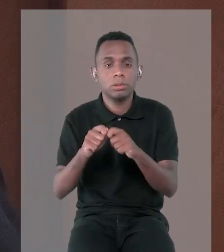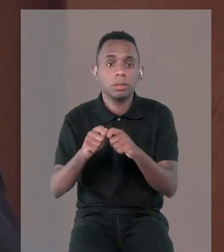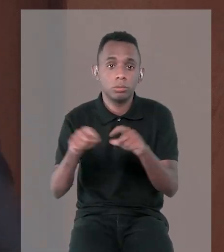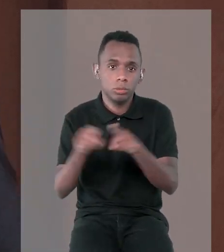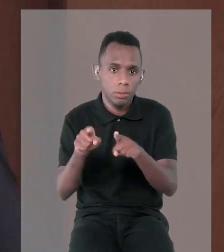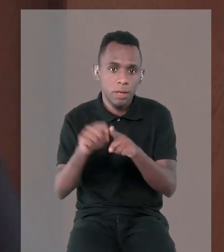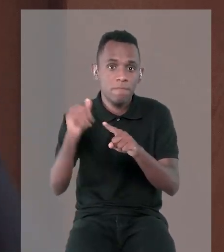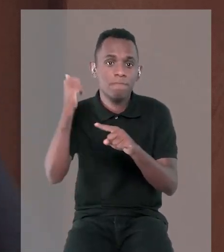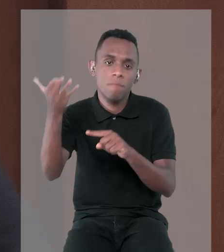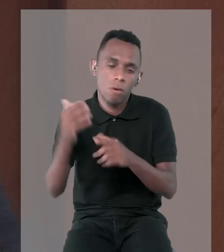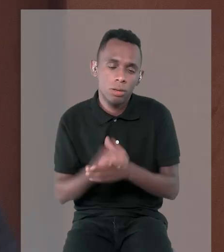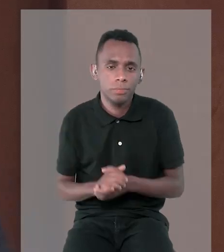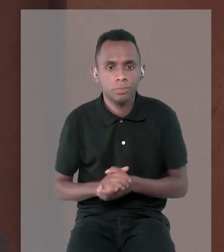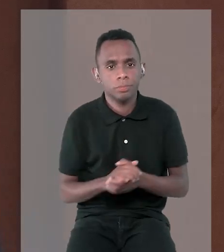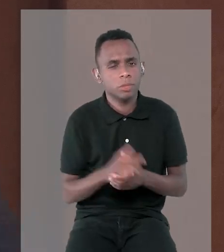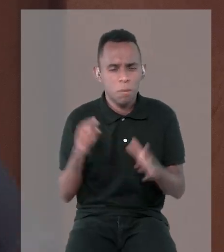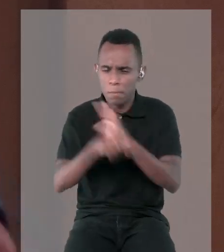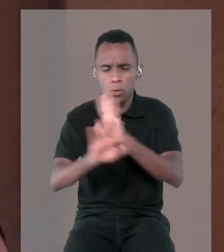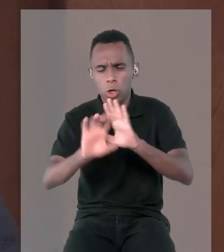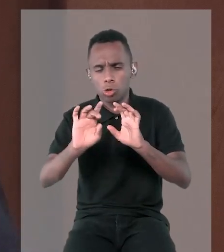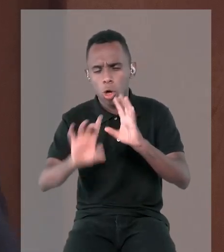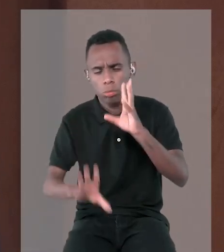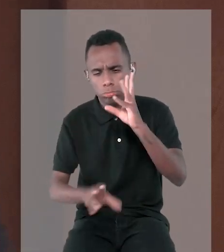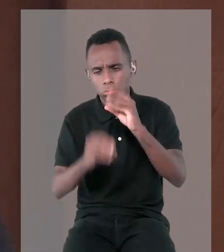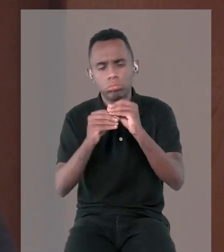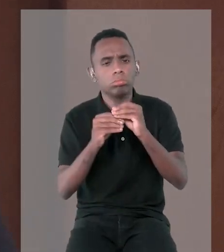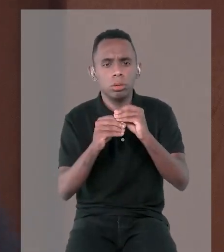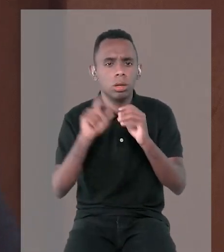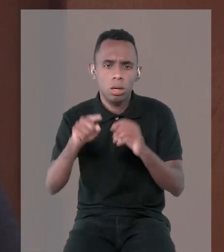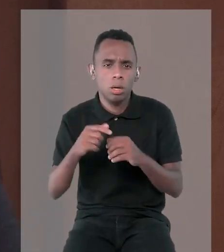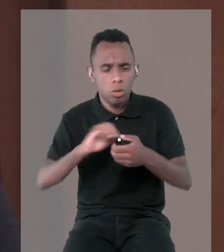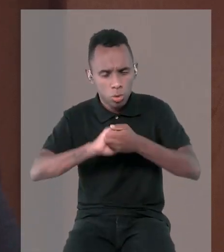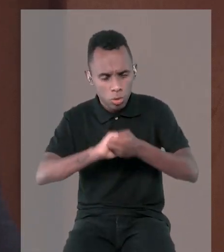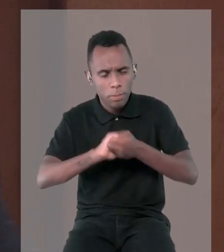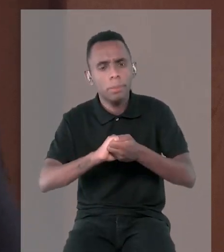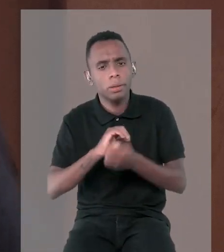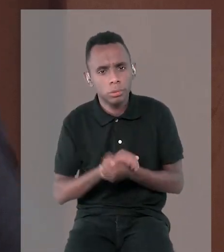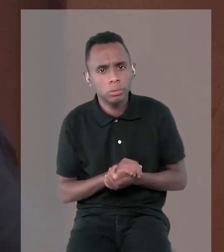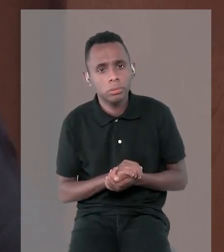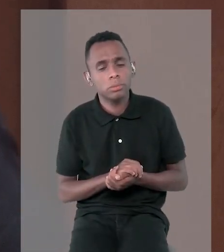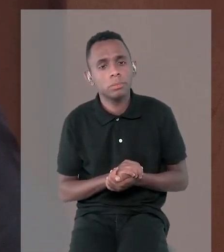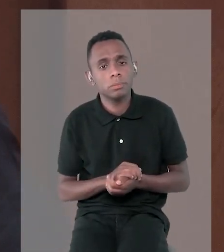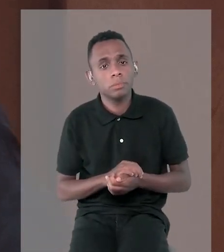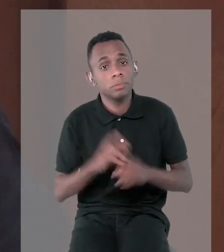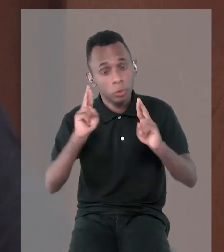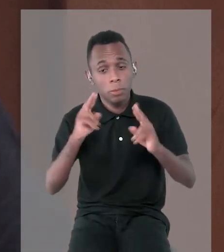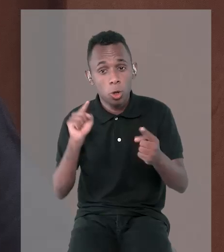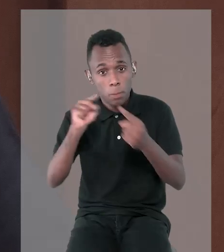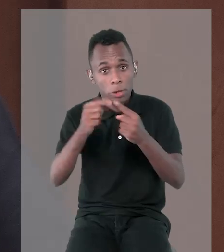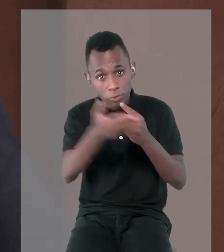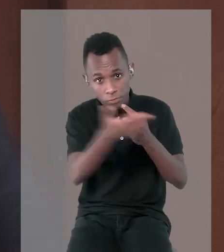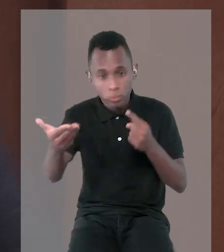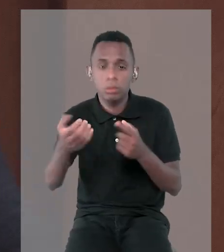do plantio. Então, não vou fazer nenhuma pergunta, não, eu queria só deixar aqui meus cumprimentos e que essa missão de